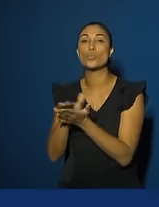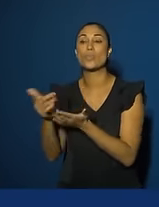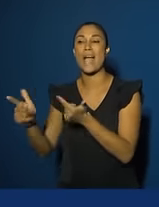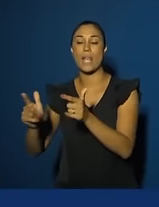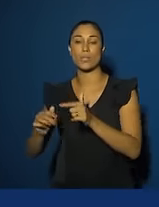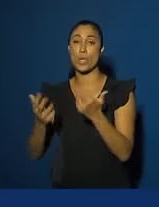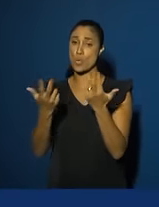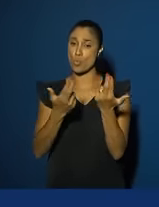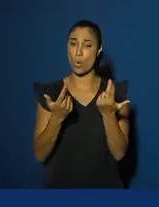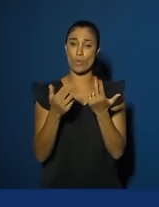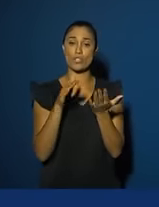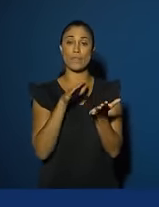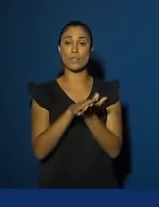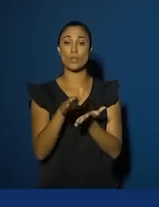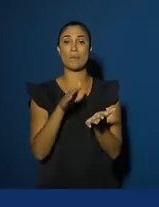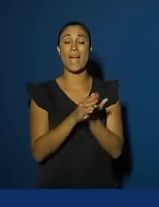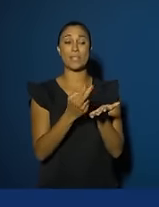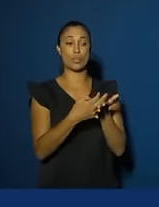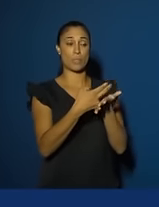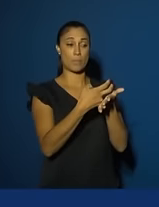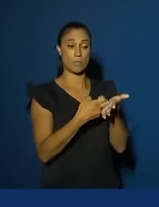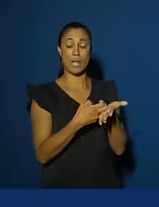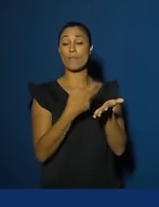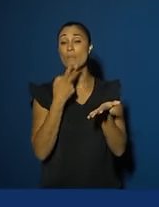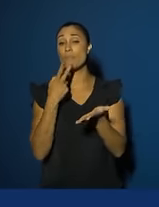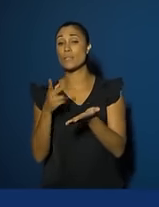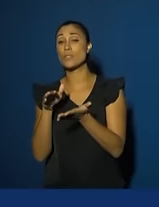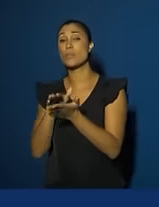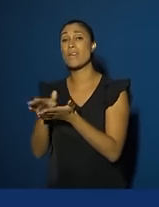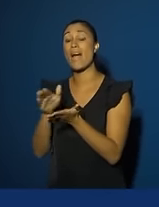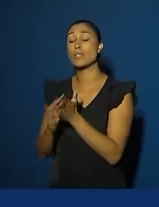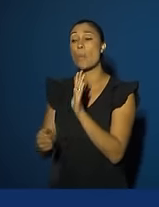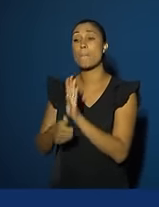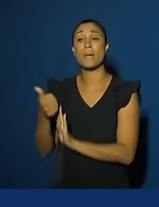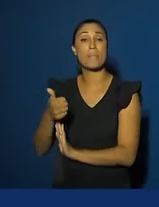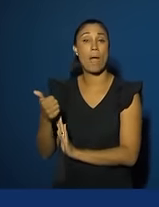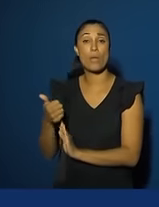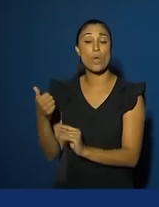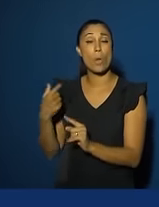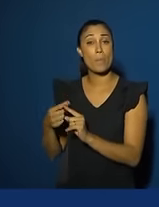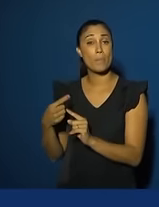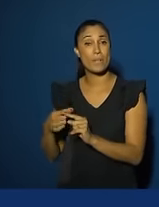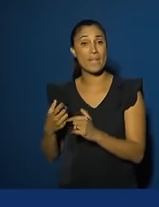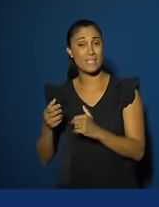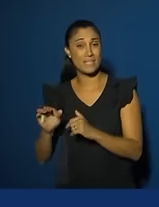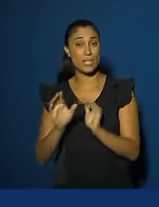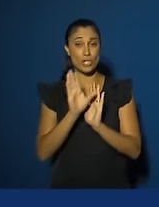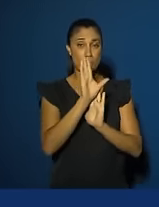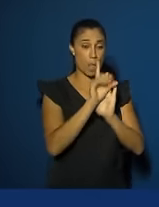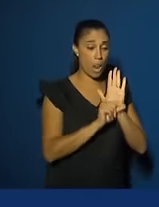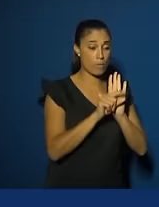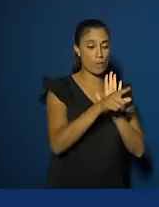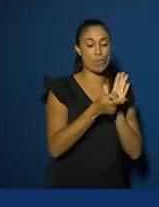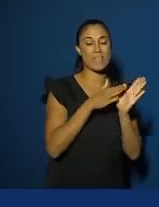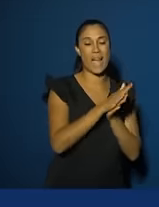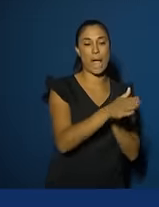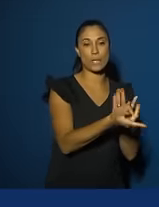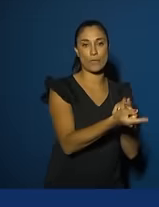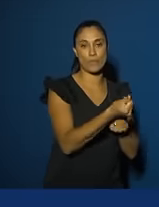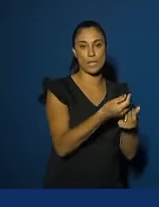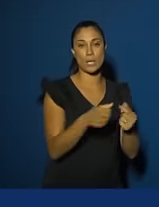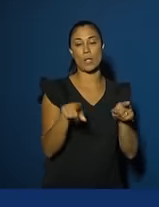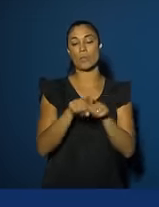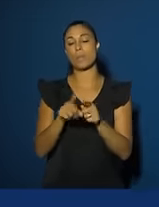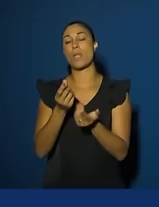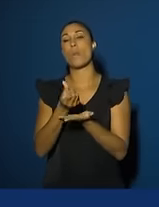Assim como nós estamos fazendo sobre gasto tributário vamos fazer sobre gasto primário porque se a gente baixar o gasto financeiro o gasto